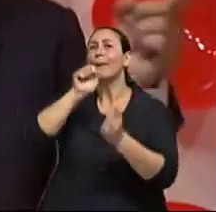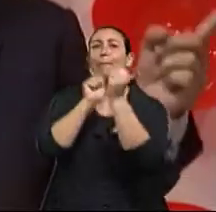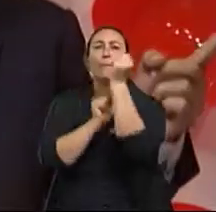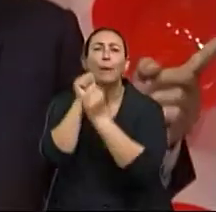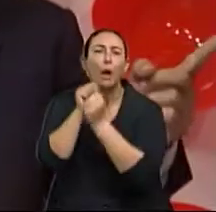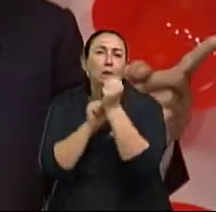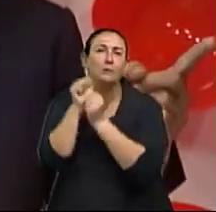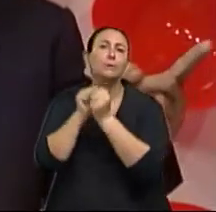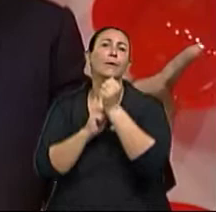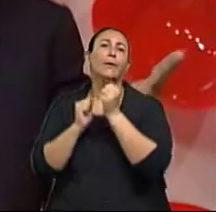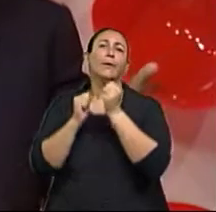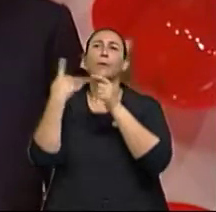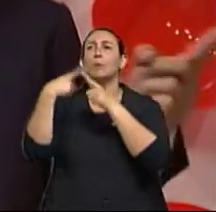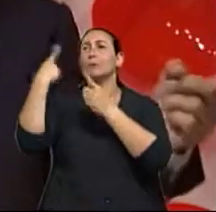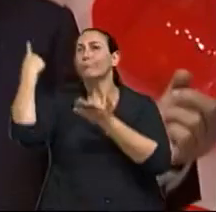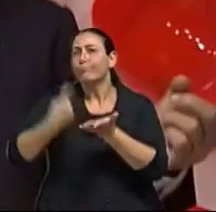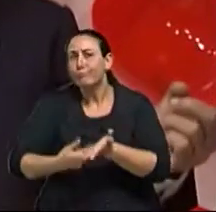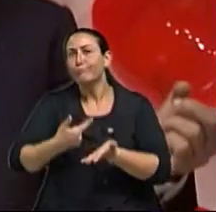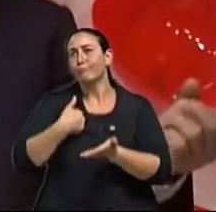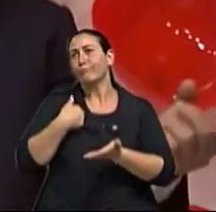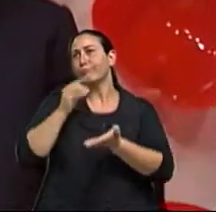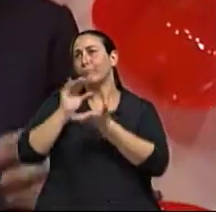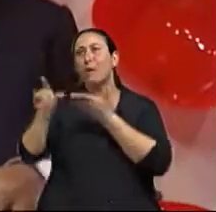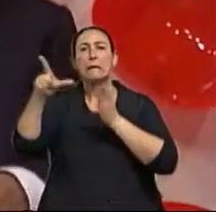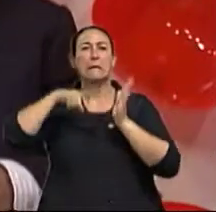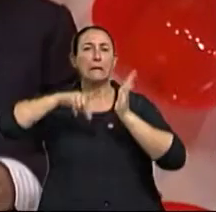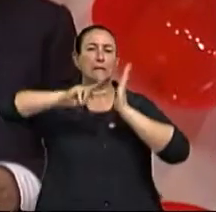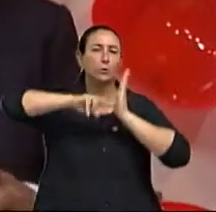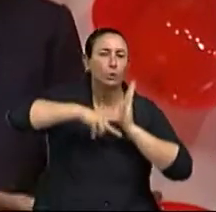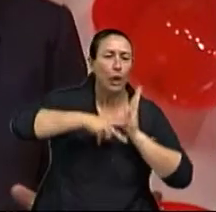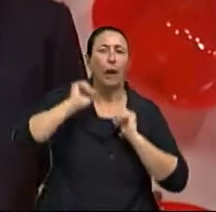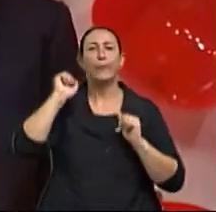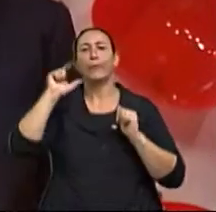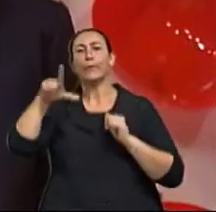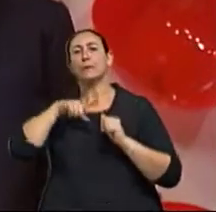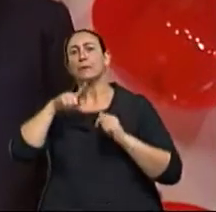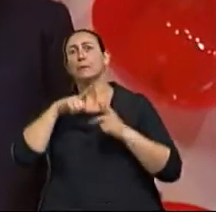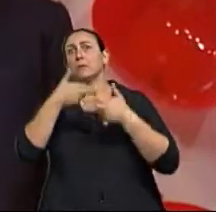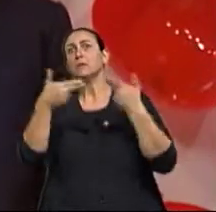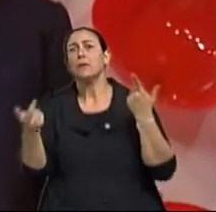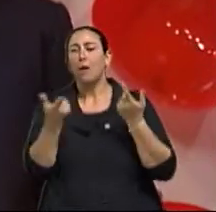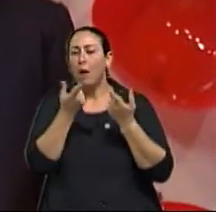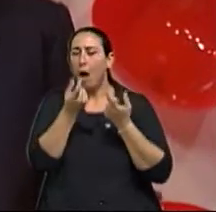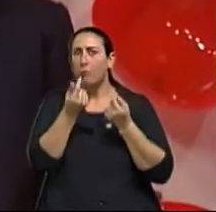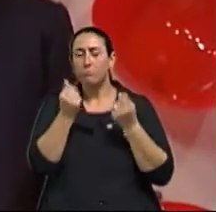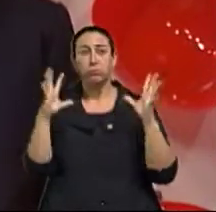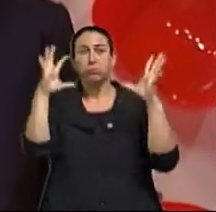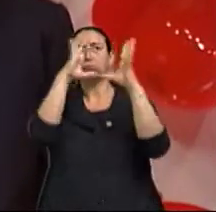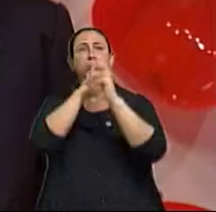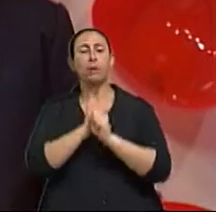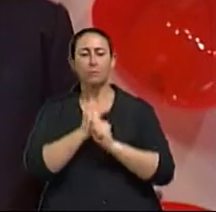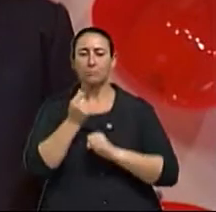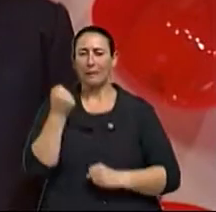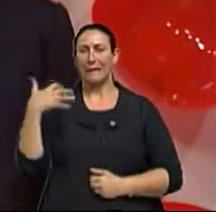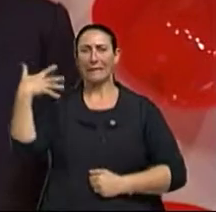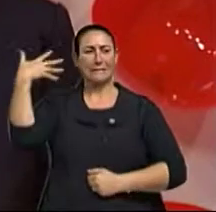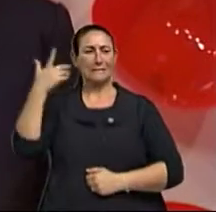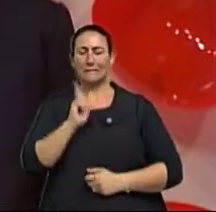porque a empresa faz um acordo com o sindicato e há uma deliberação da Cata. Então, né? Assim, vamos ser práticos, né? Claro.